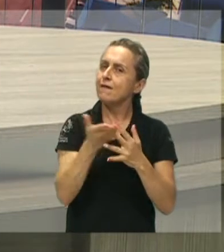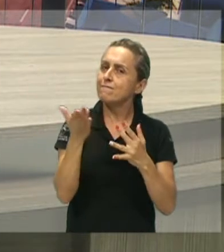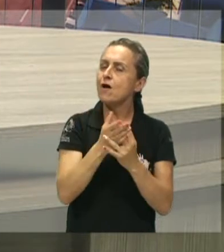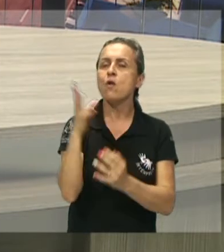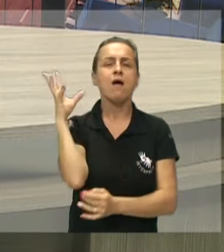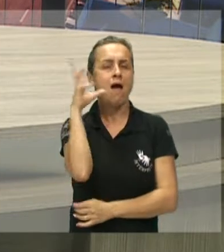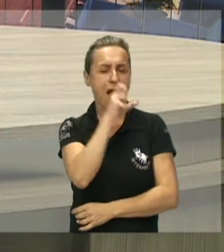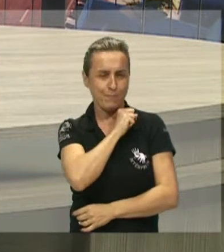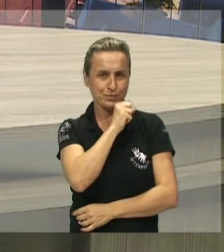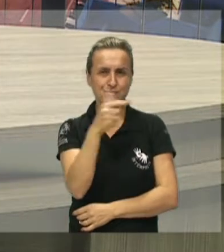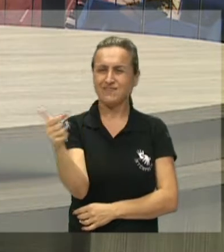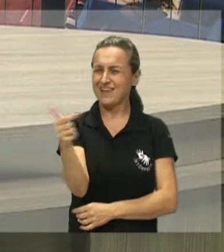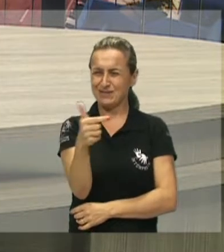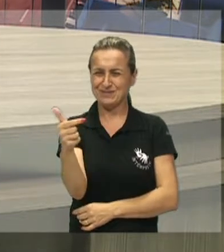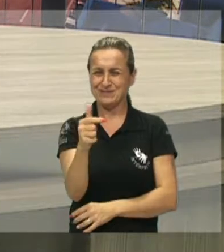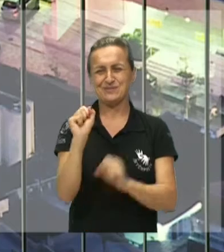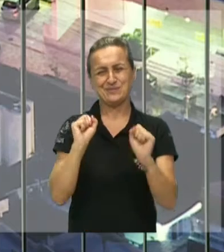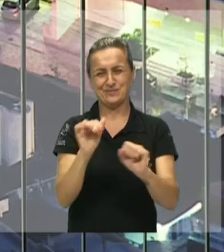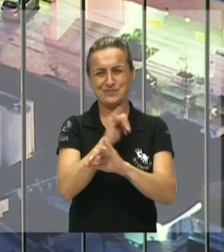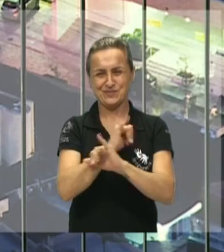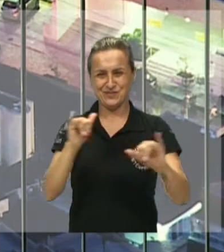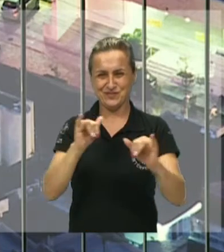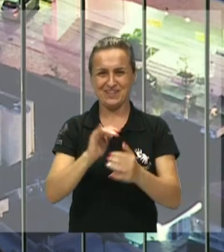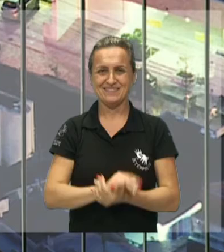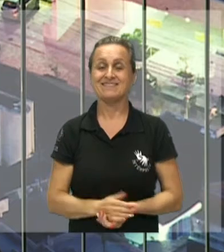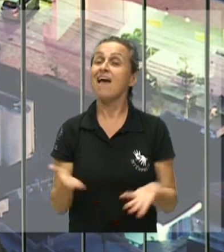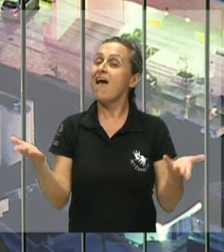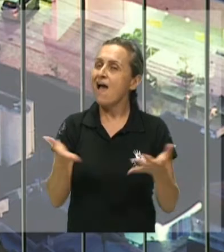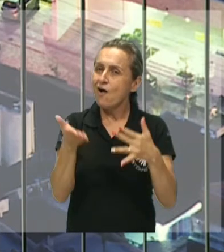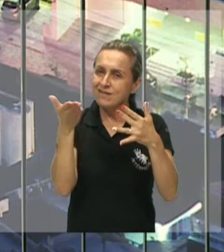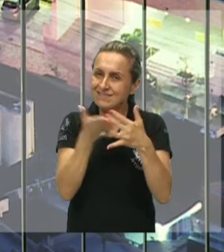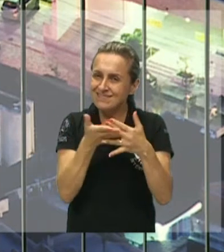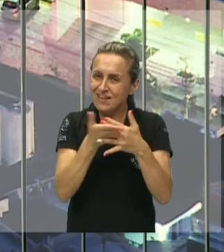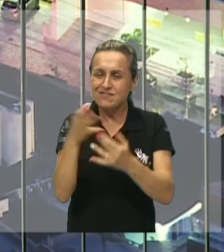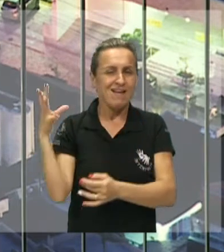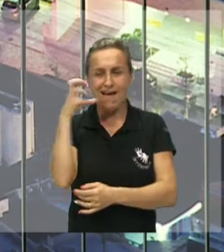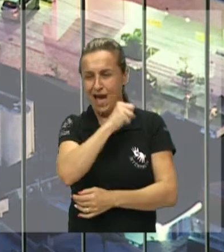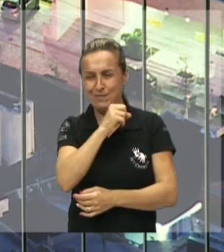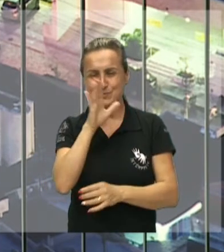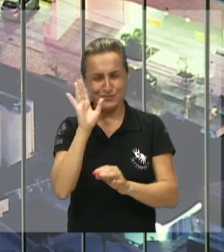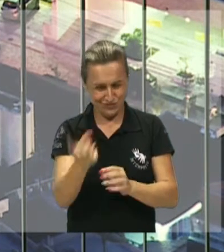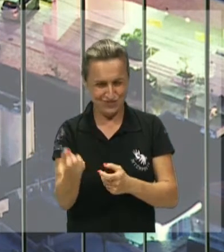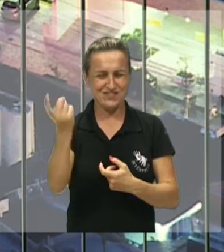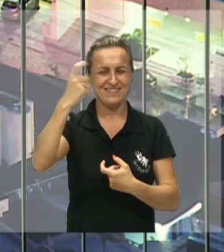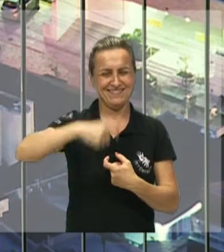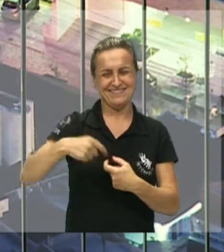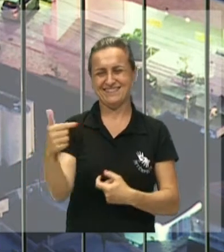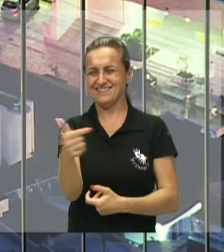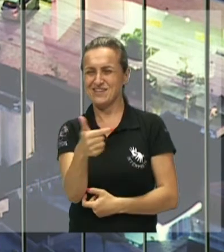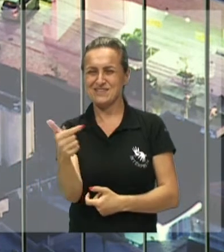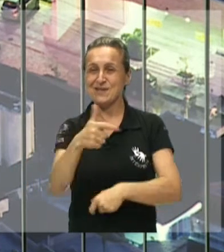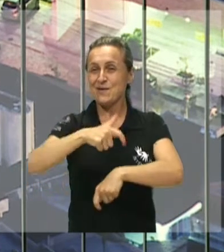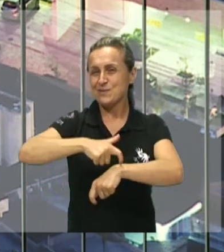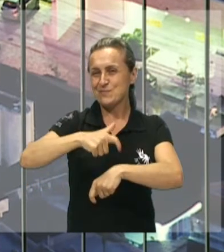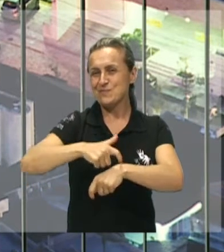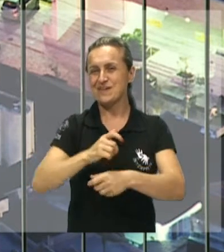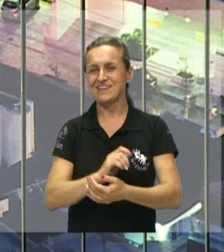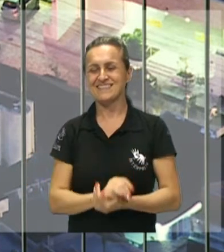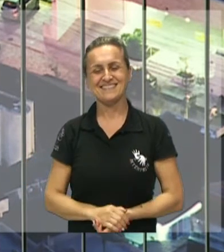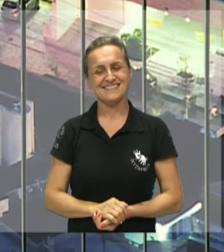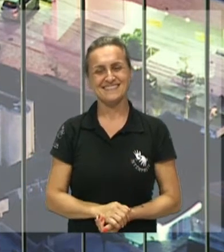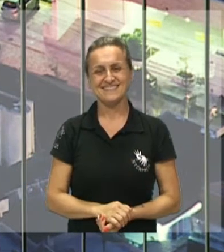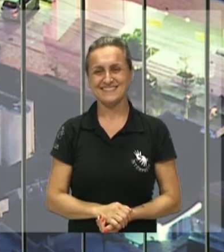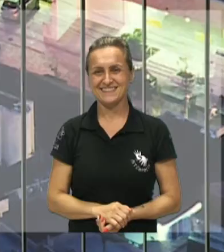bloco o senhor pode ficar à vontade. Nós vamos fazer um rápido intervalo, já voltamos com a segunda parte do Câmara Aberta. Até